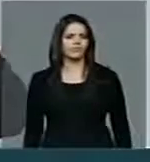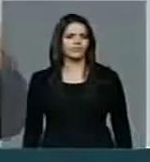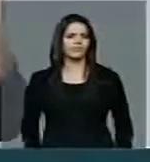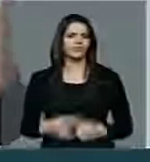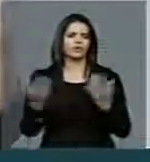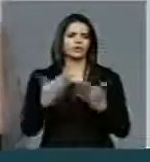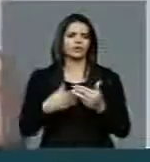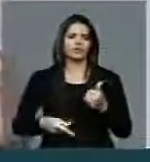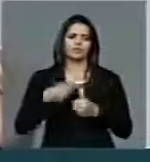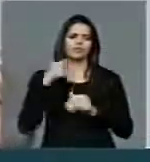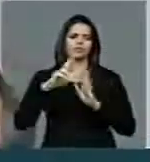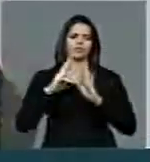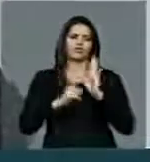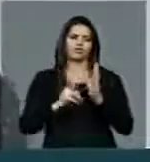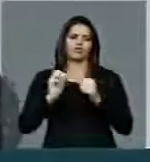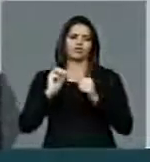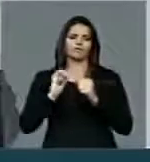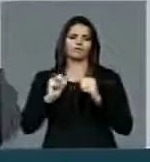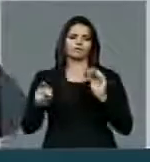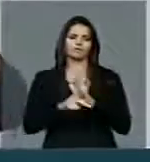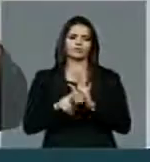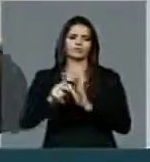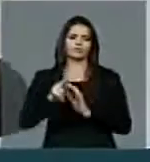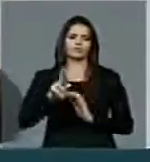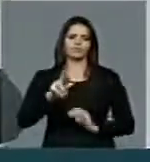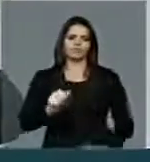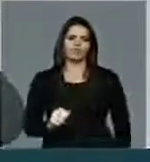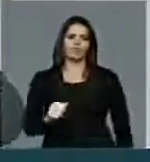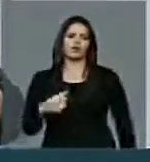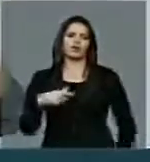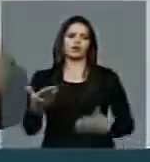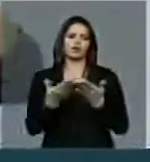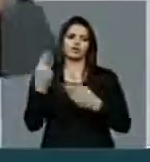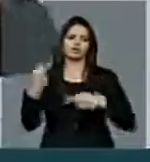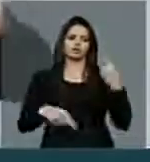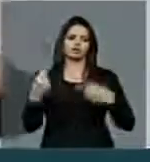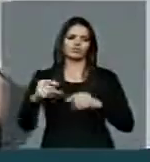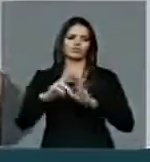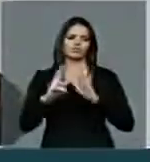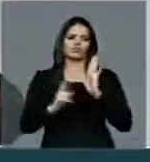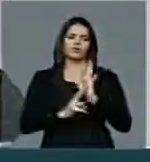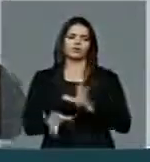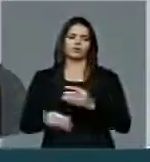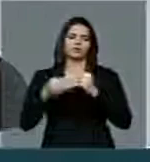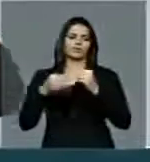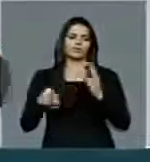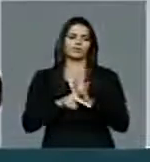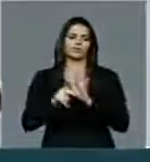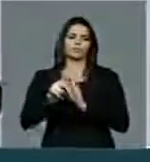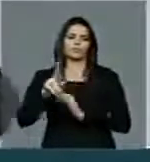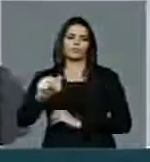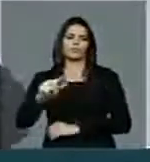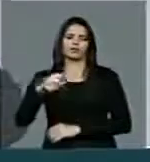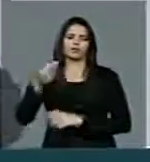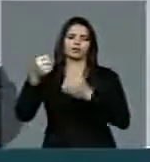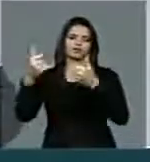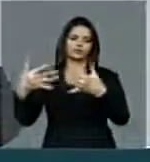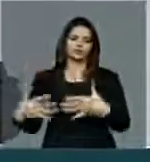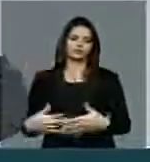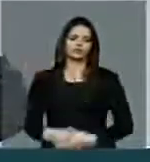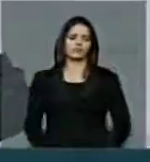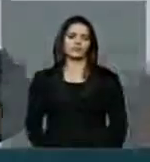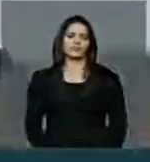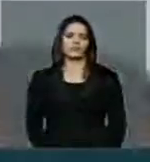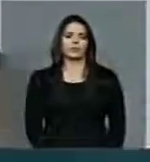as primeiras normas foram feitas em relação ao PRA, e nós estamos discutindo agora as normas complementares ao PRA, que eu darei mais detalhes em